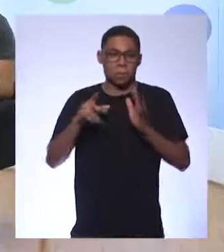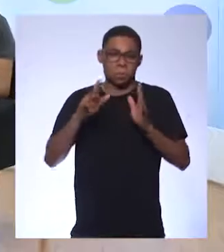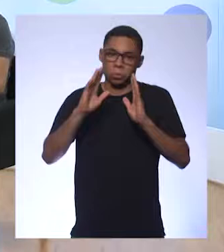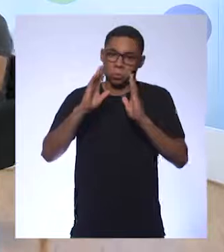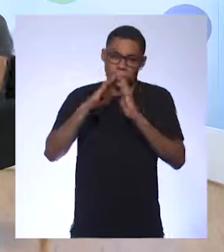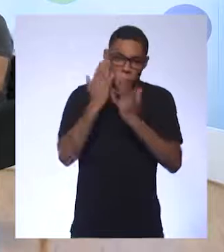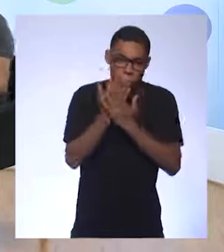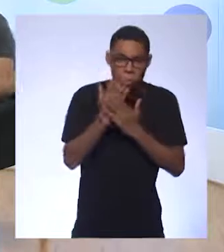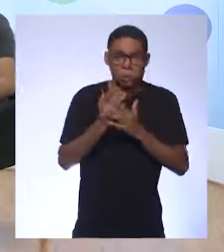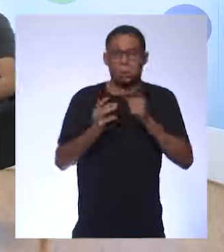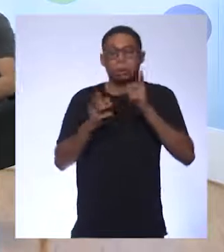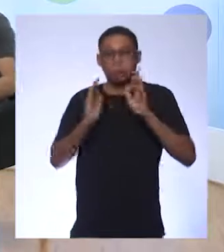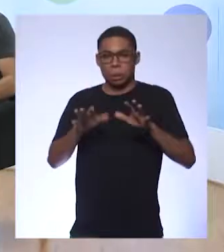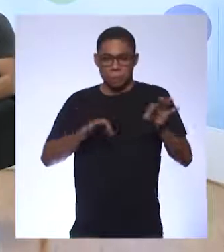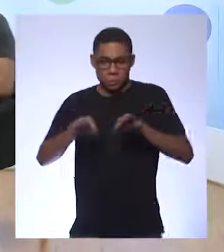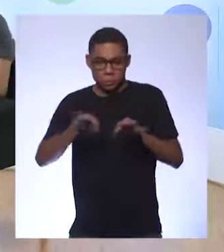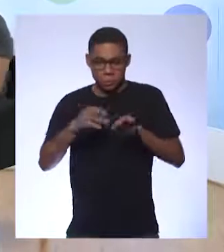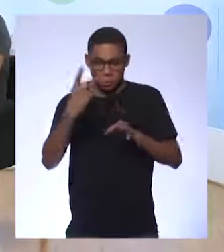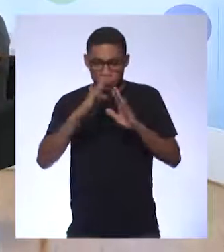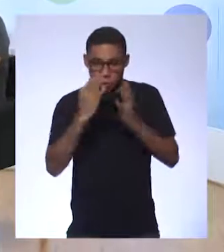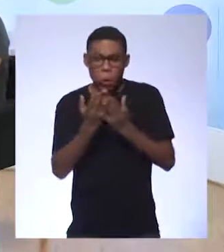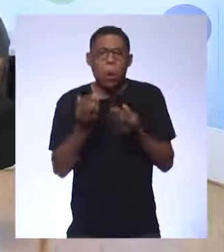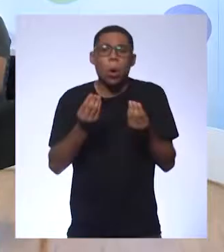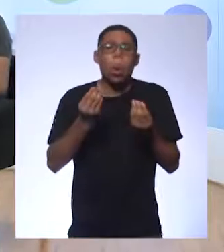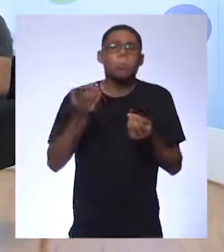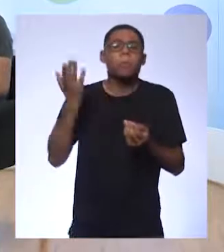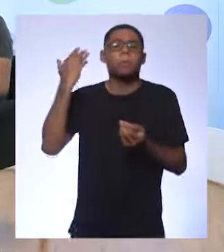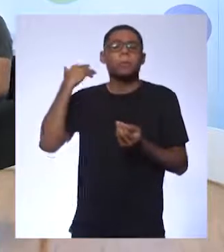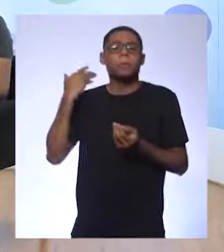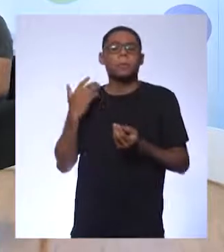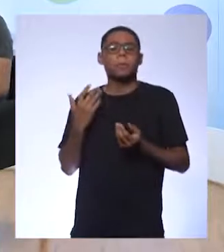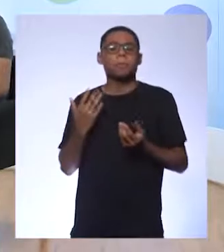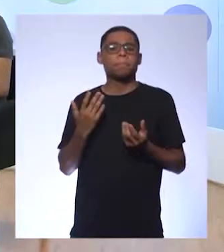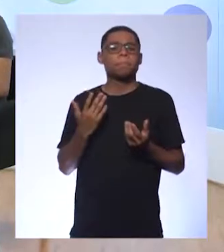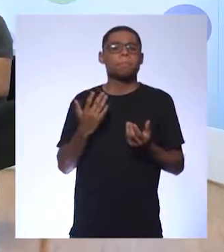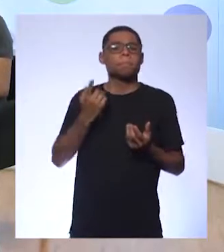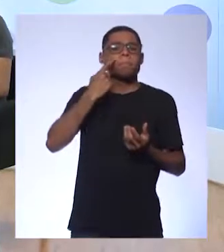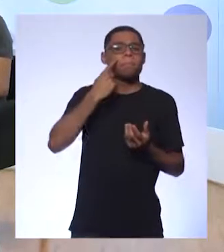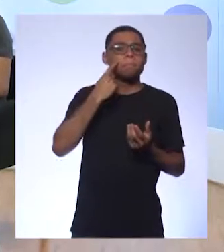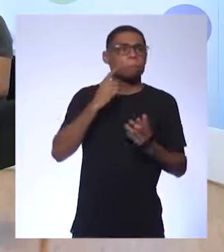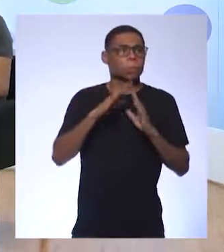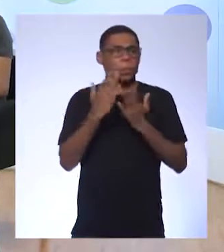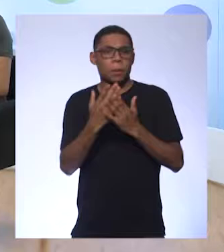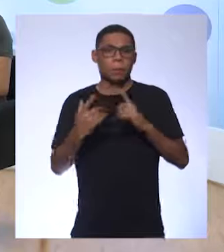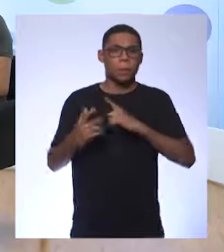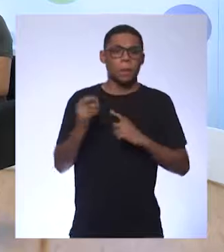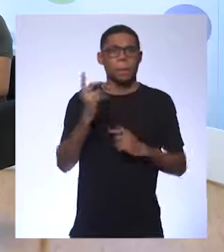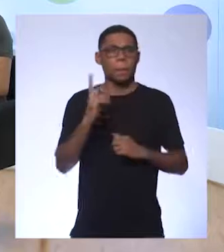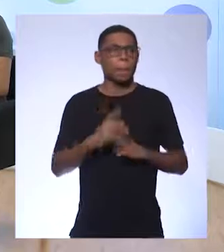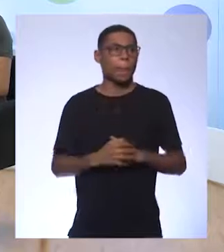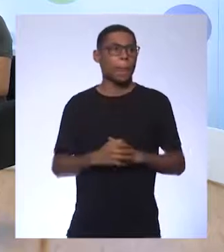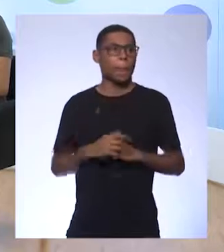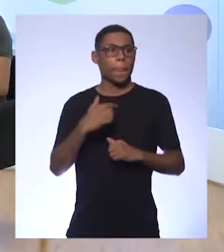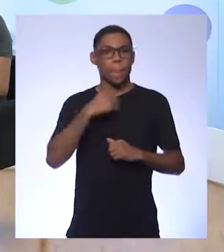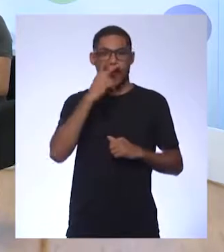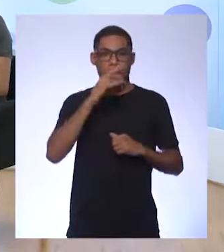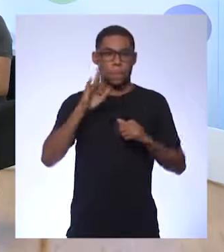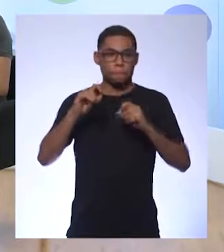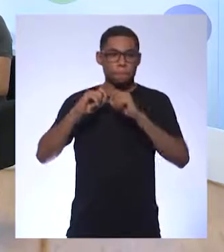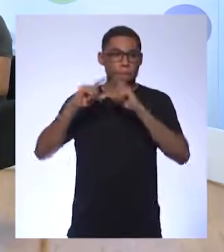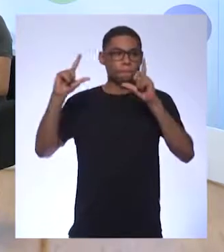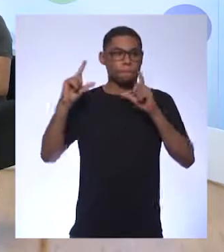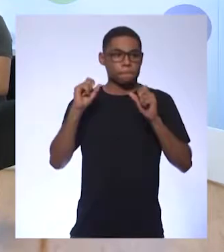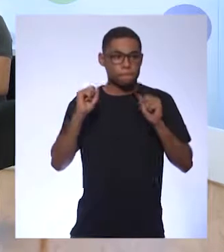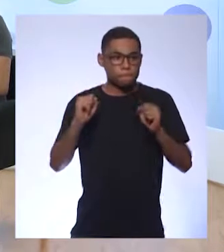se você já fez algum processo de criação, como é que foi para você esse processo de criação na escola? Turma, já vai